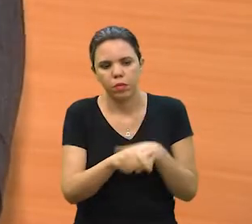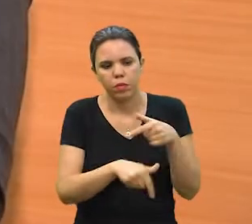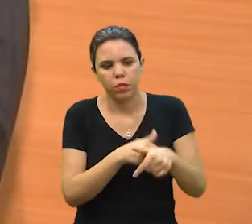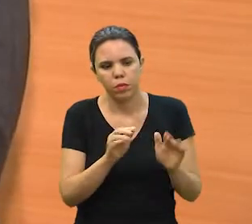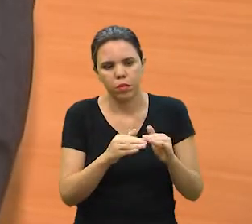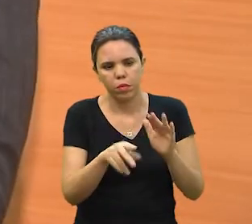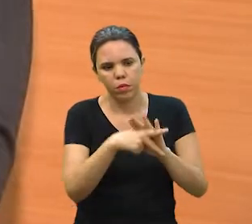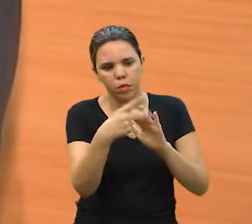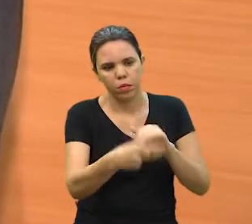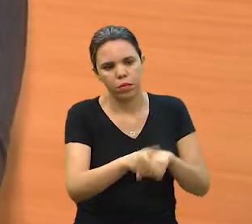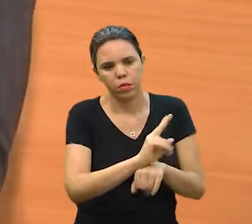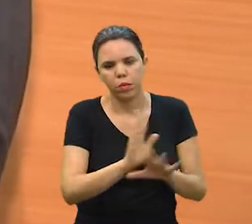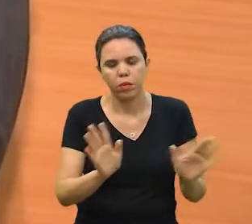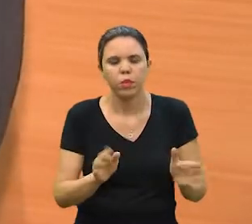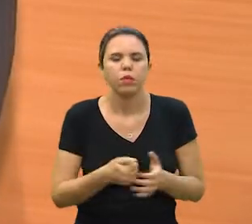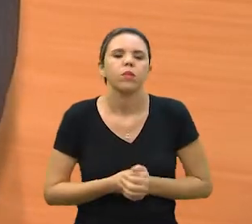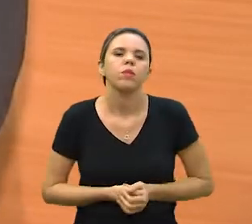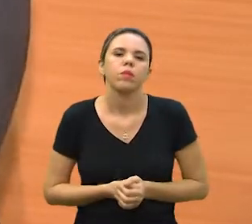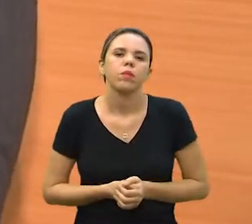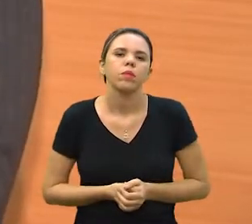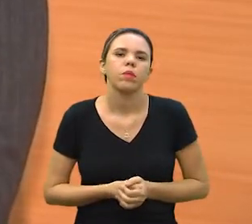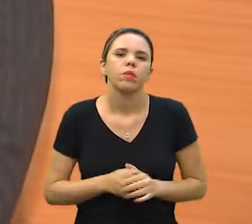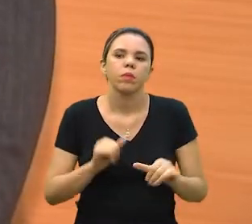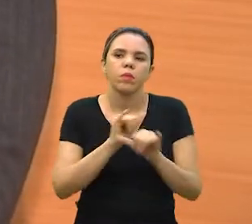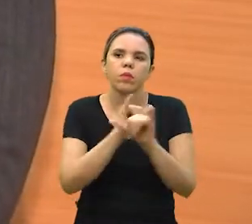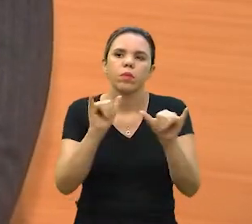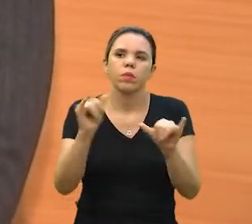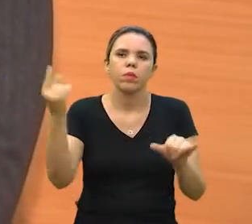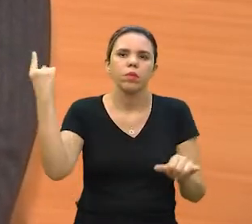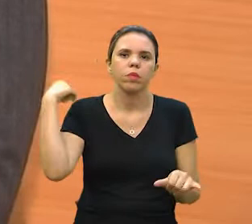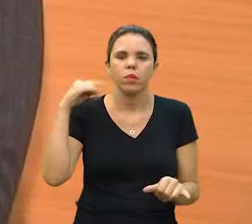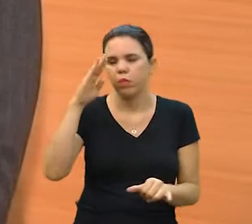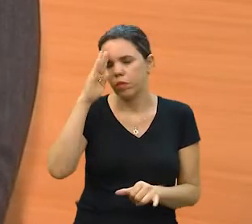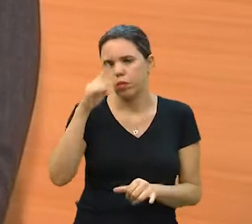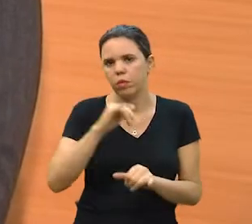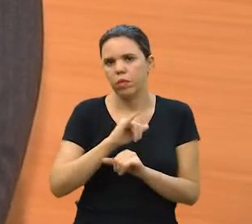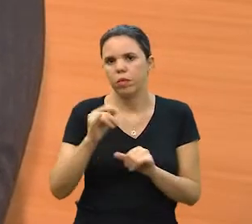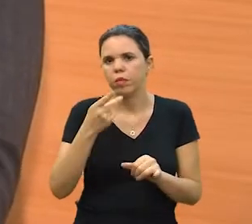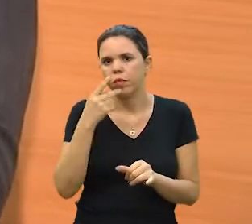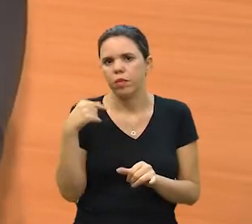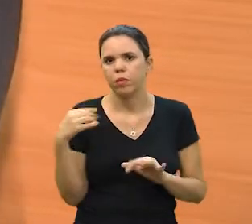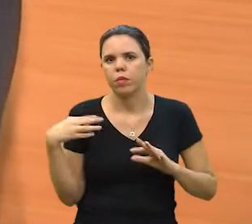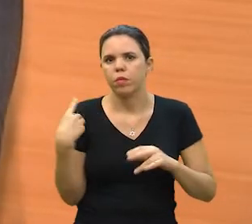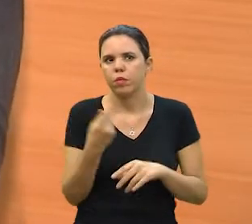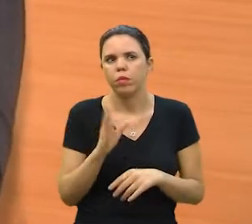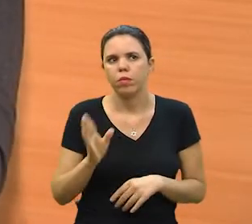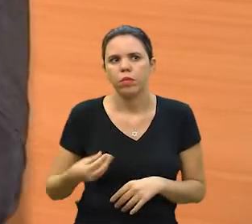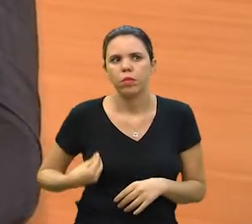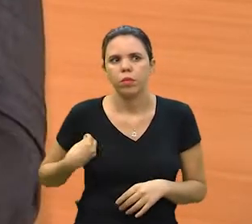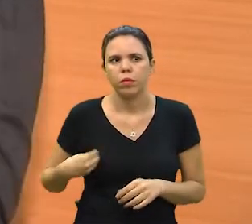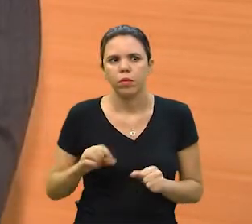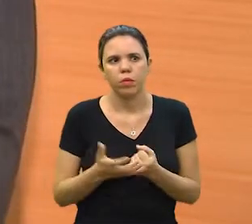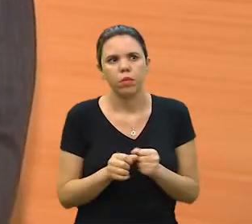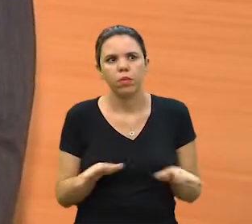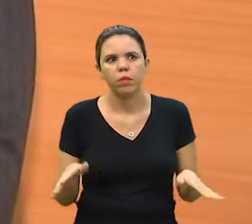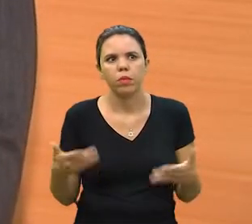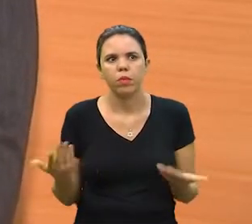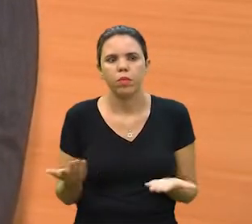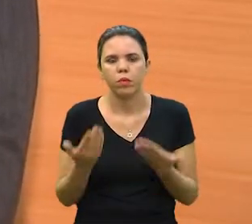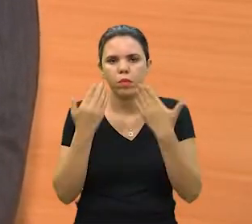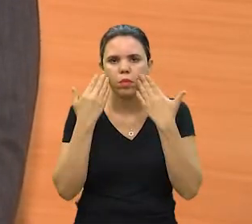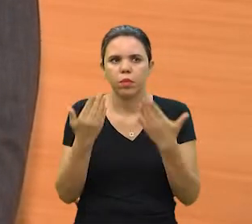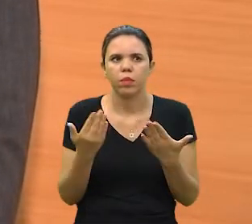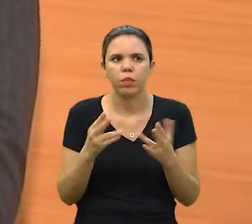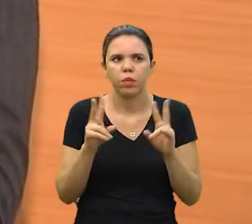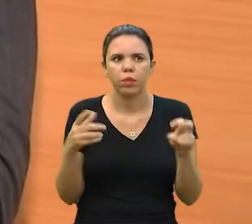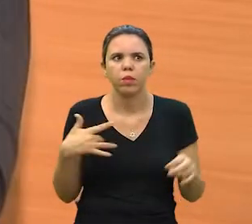segurança, ele é especialista em segurança. Mas na campanha, né, foi muito destacado a questão toda, a gente já estava na pandemia,